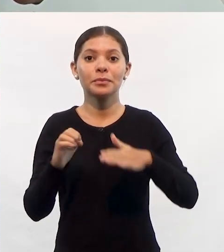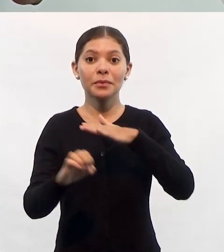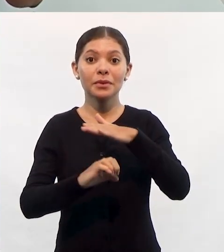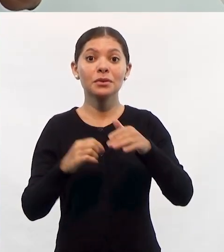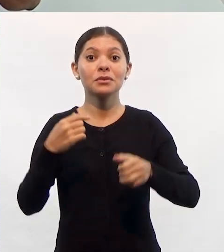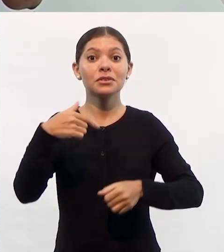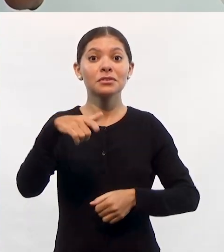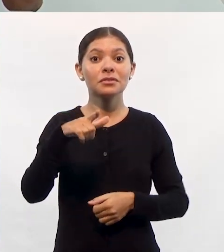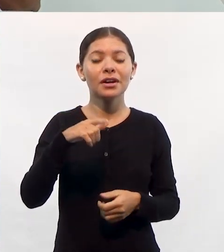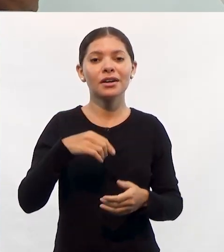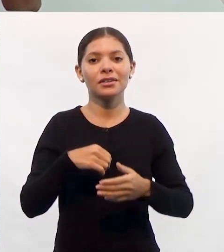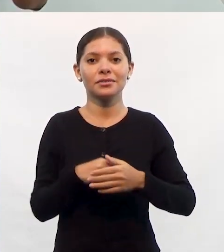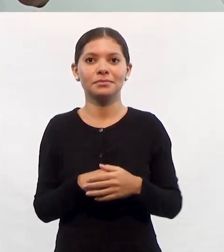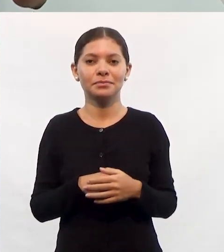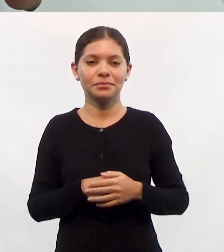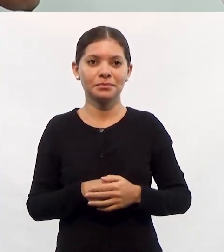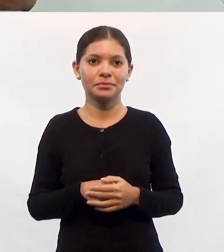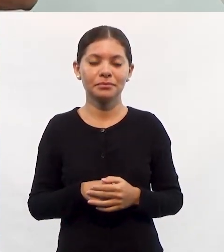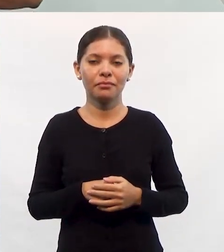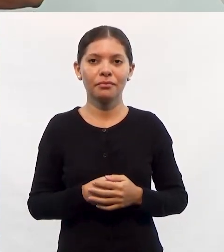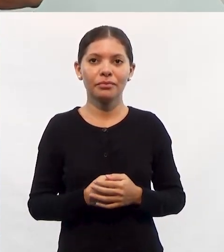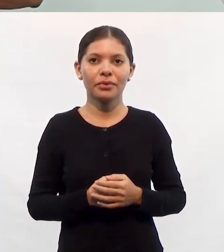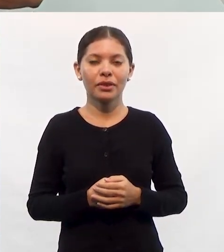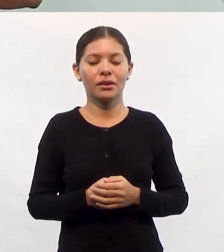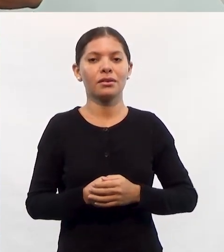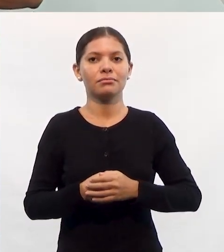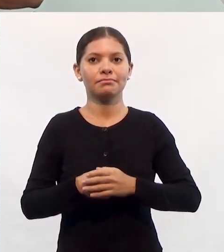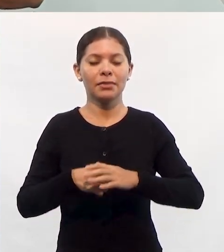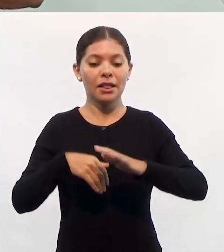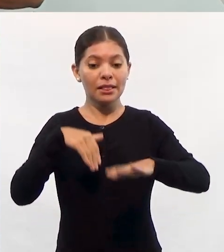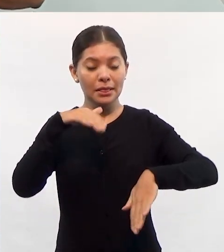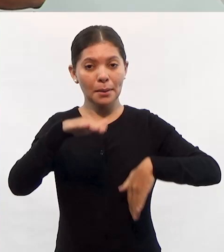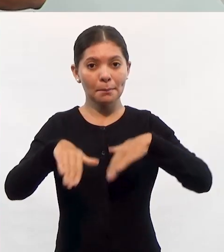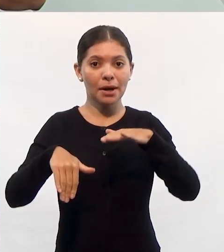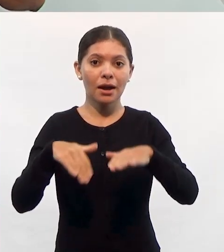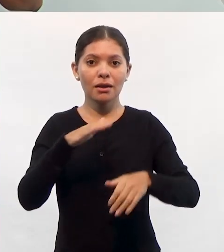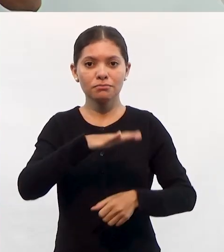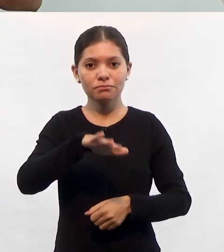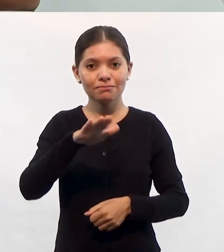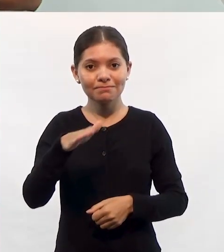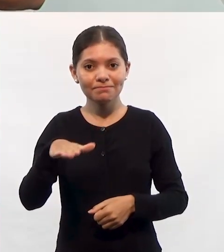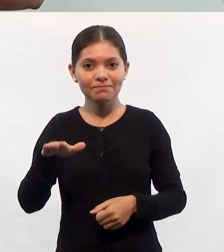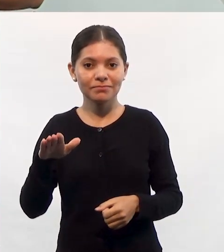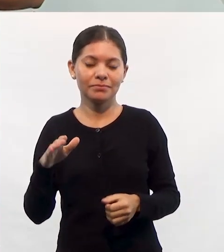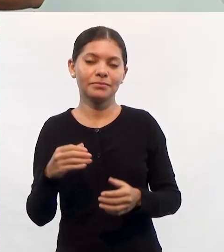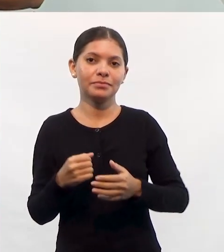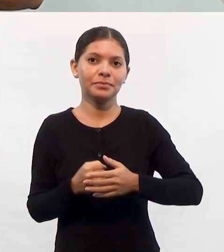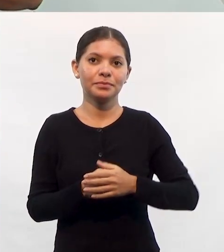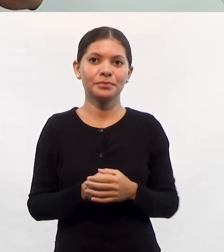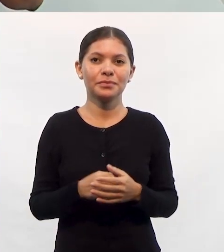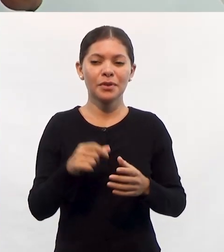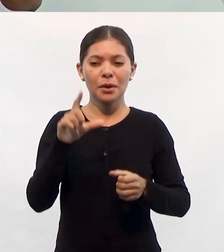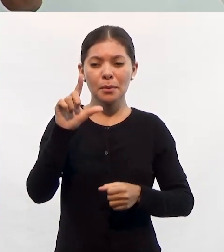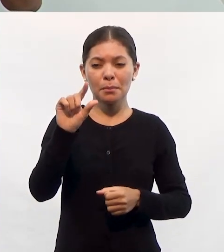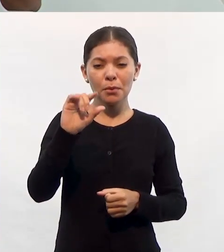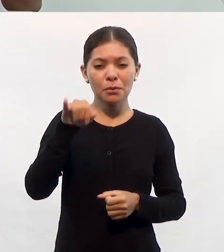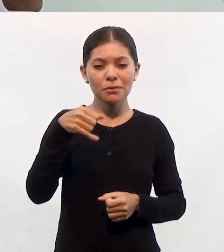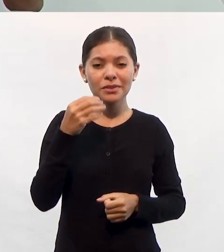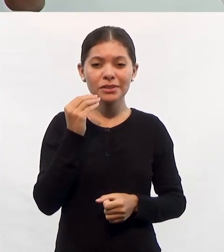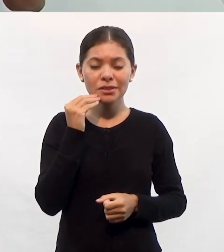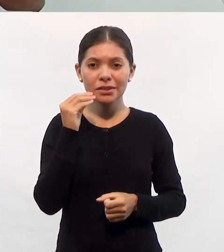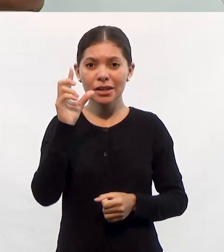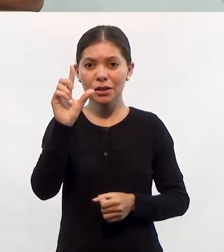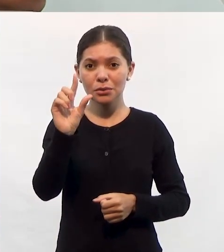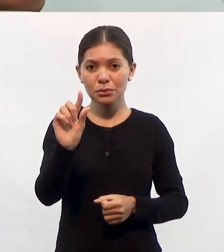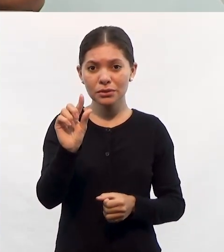quando você vai na praia tem uma empresa lá que realiza esse serviço mergulho se a demanda reduz para elas torna